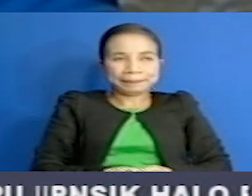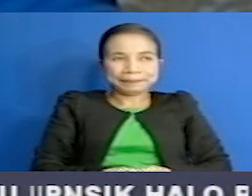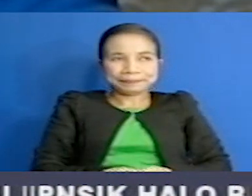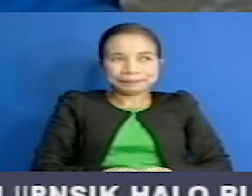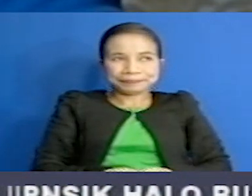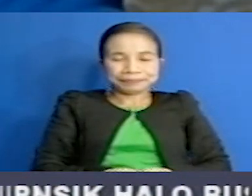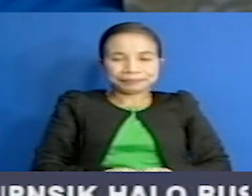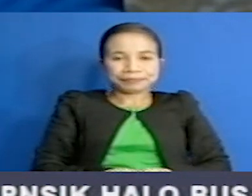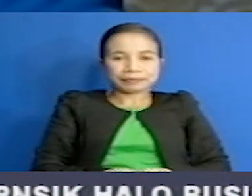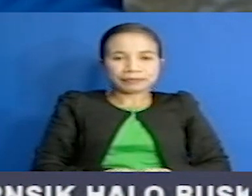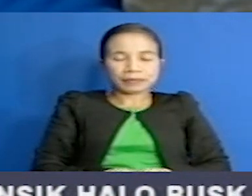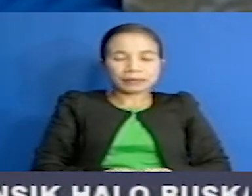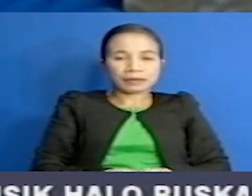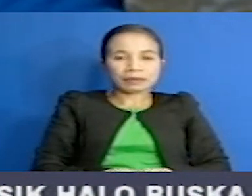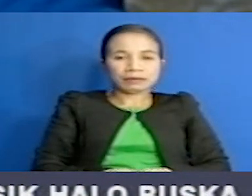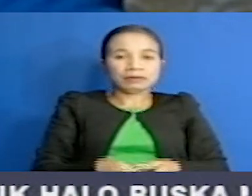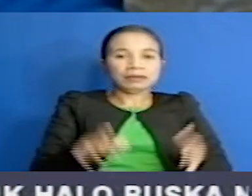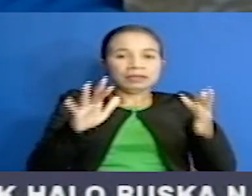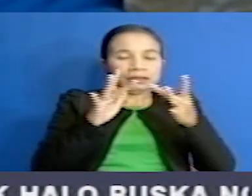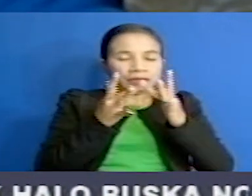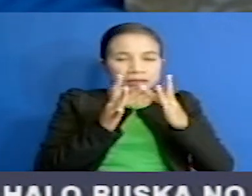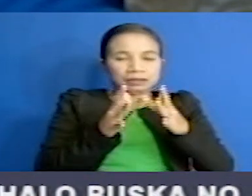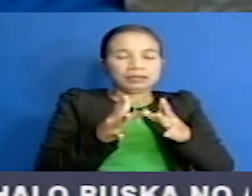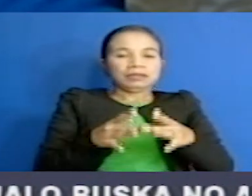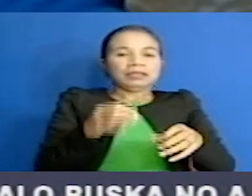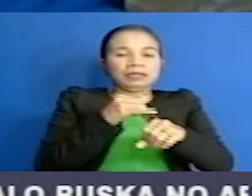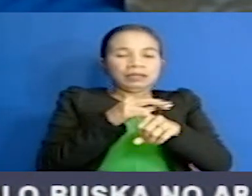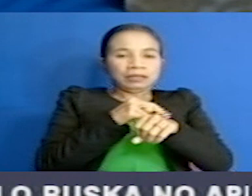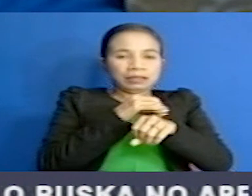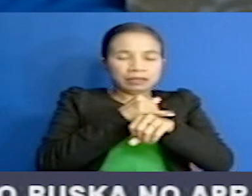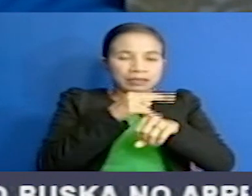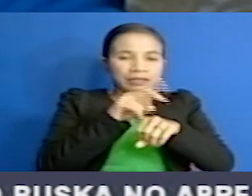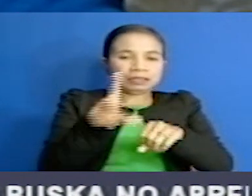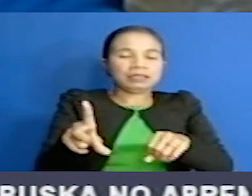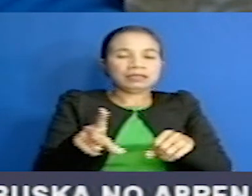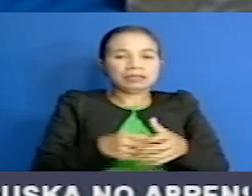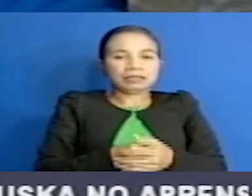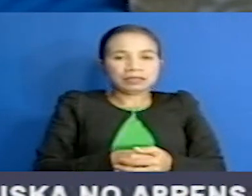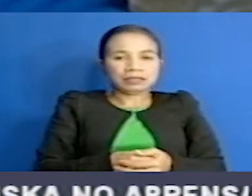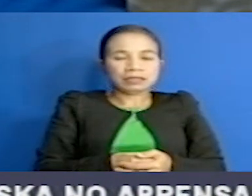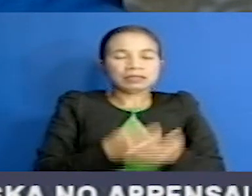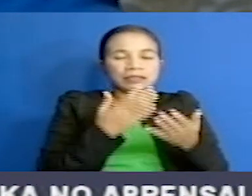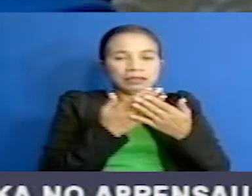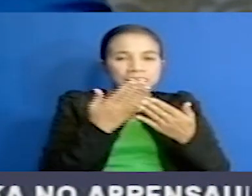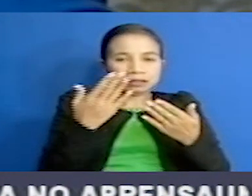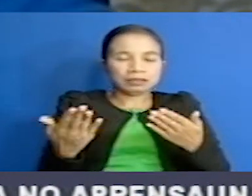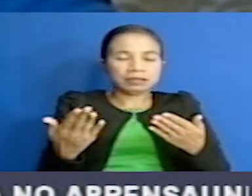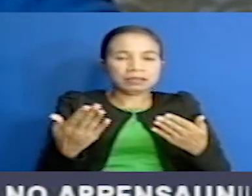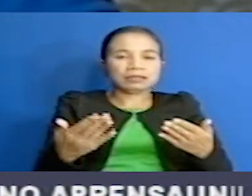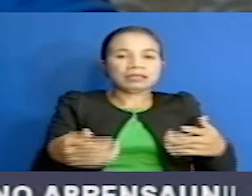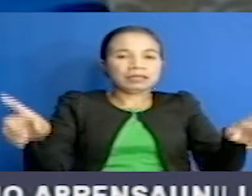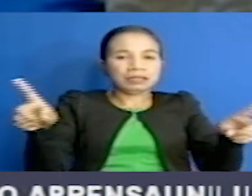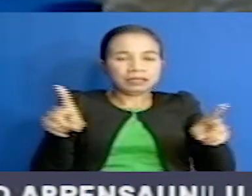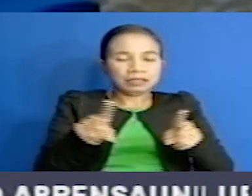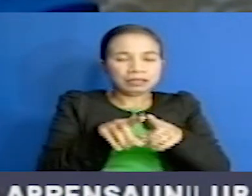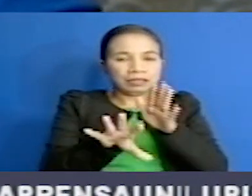da Conferência Internacional e da Belo-Calata, barato, no facilidade e interligação para